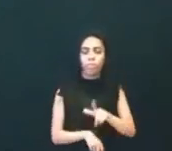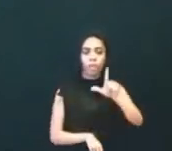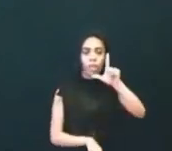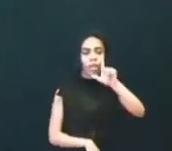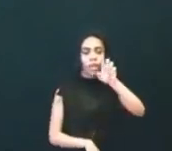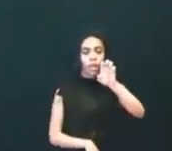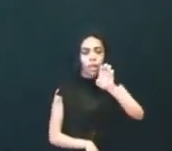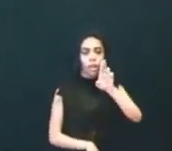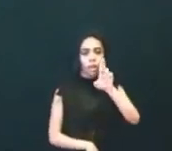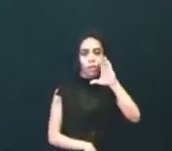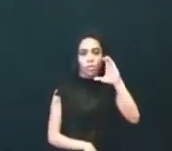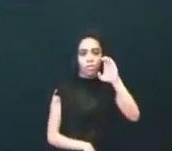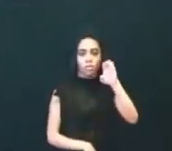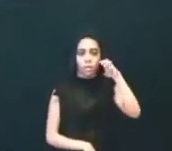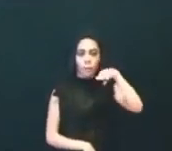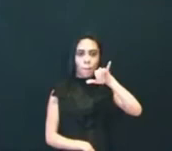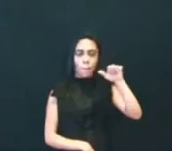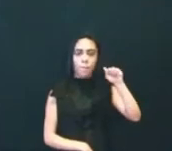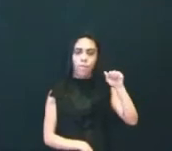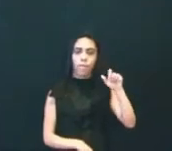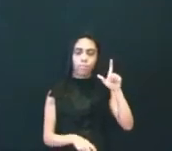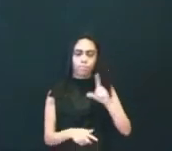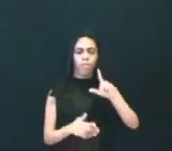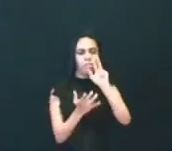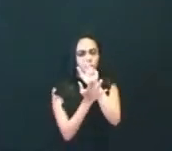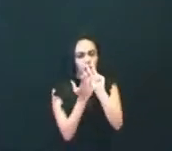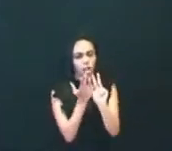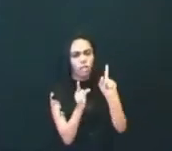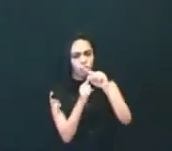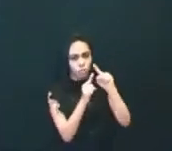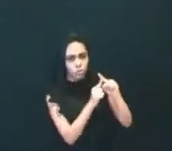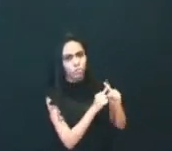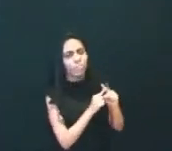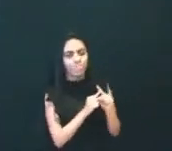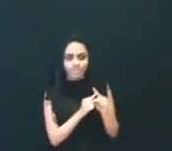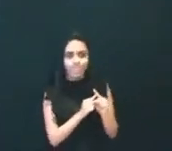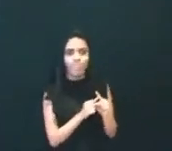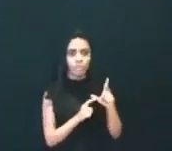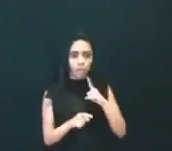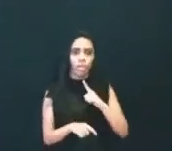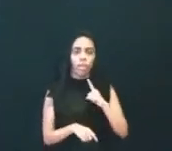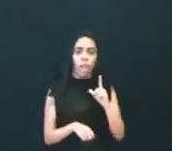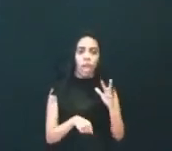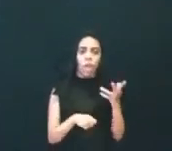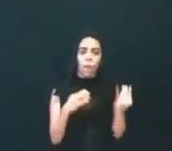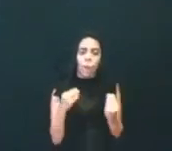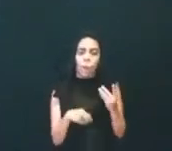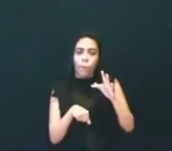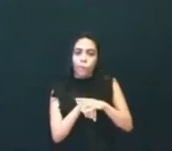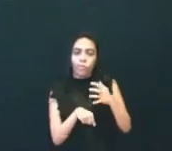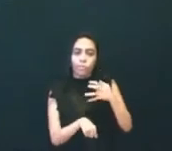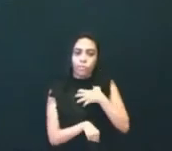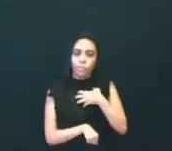daquilo que a gente sabe de doença, né, que na realidade são várias leucemias, um pouco dos sintomas, do diagnóstico